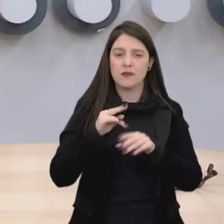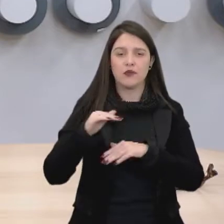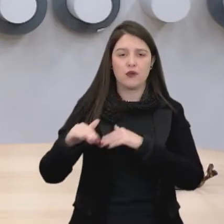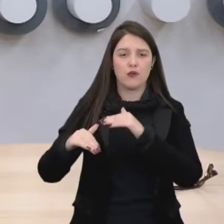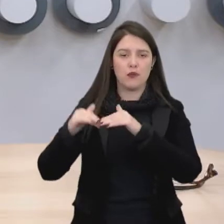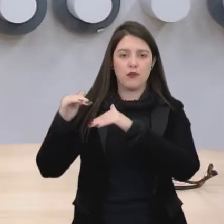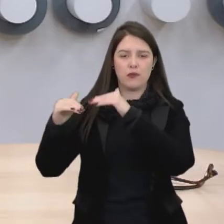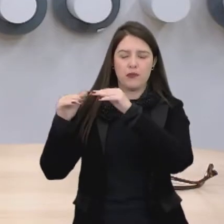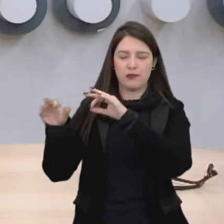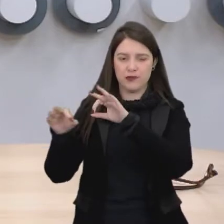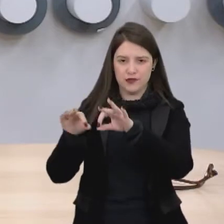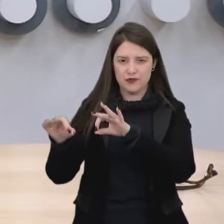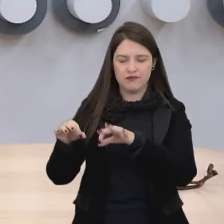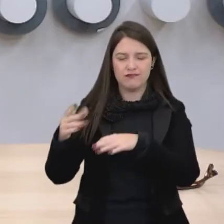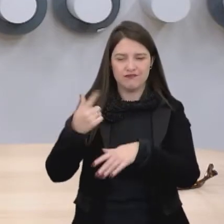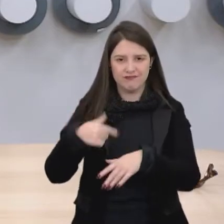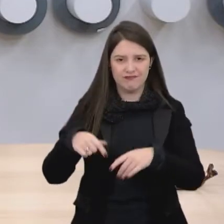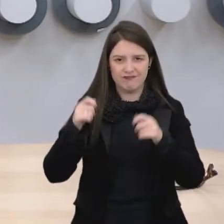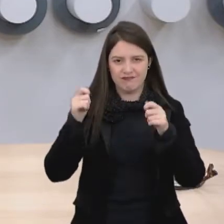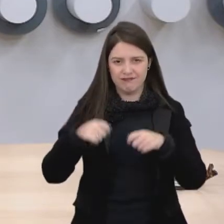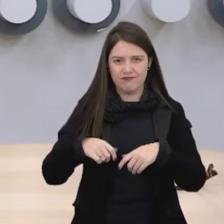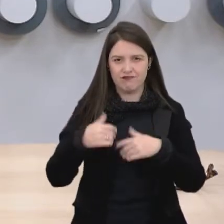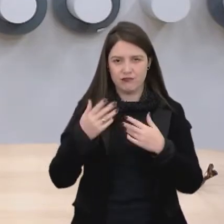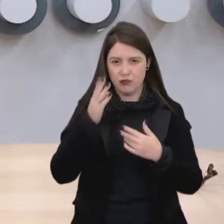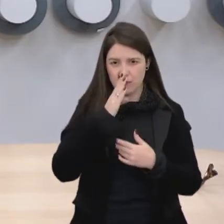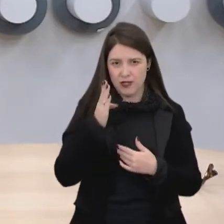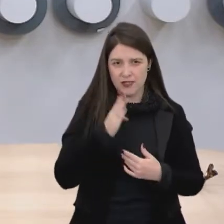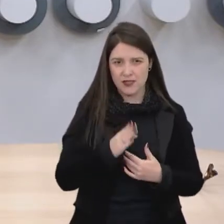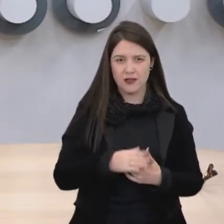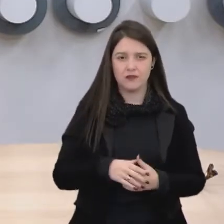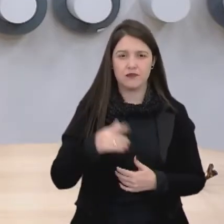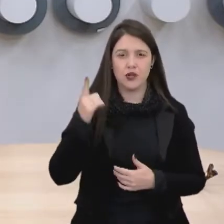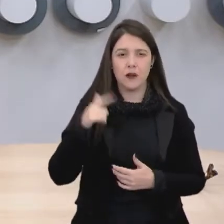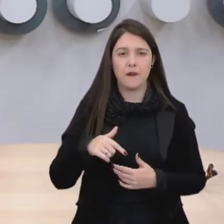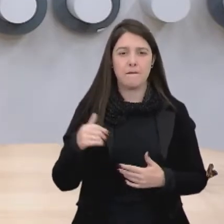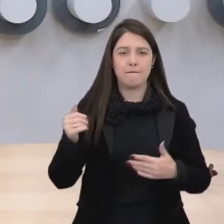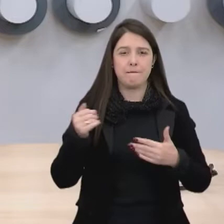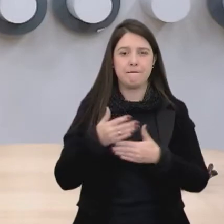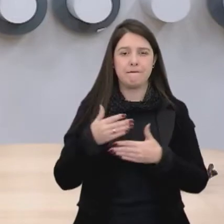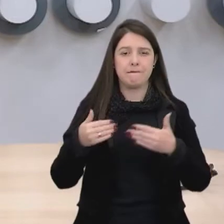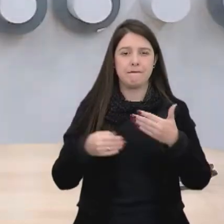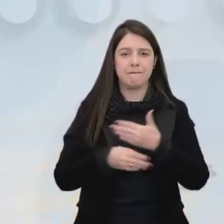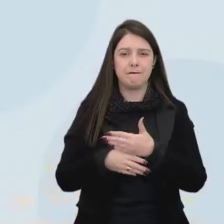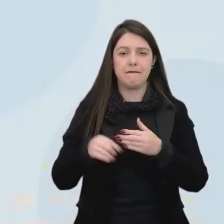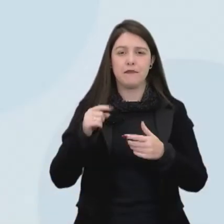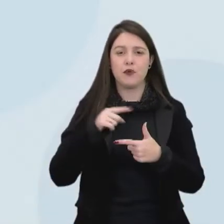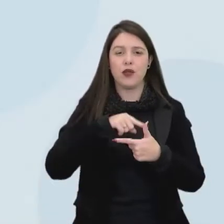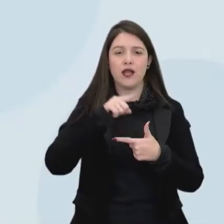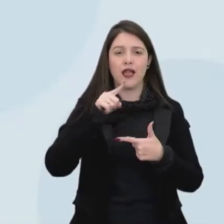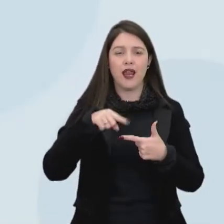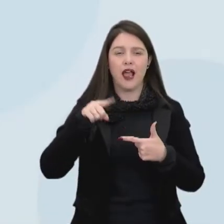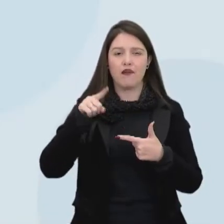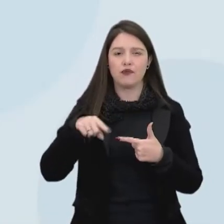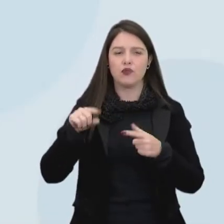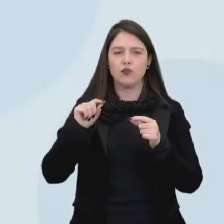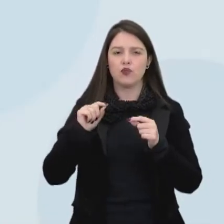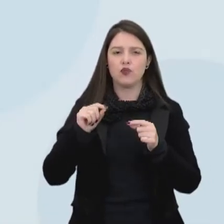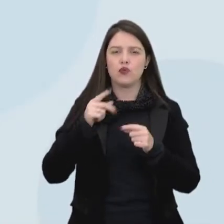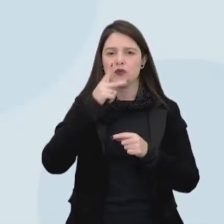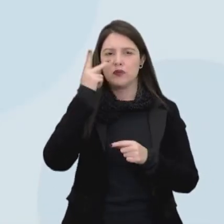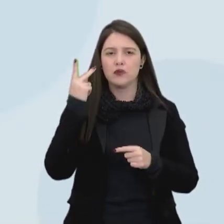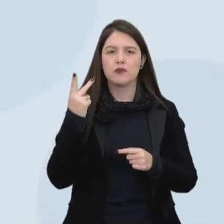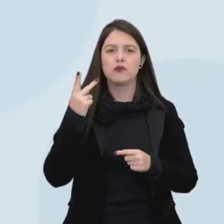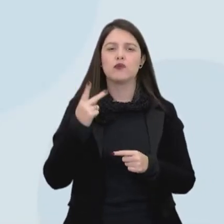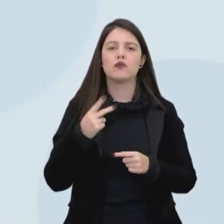política pública de longo prazo. Vamos lá para a próxima tela, que eu vou trazer aí um gráfico mostrando para vocês aí